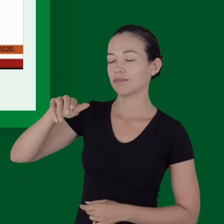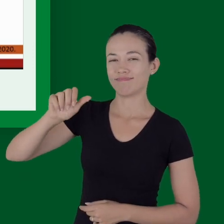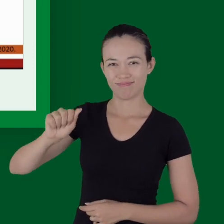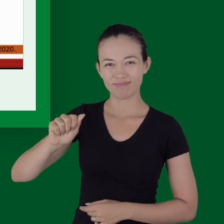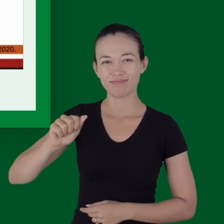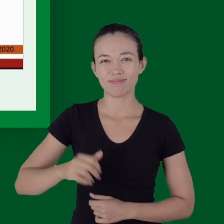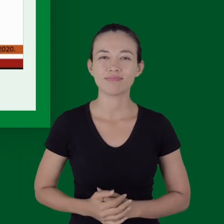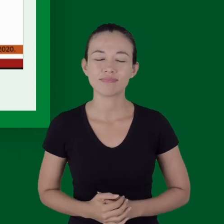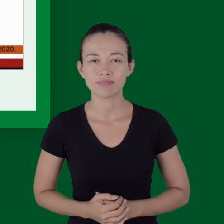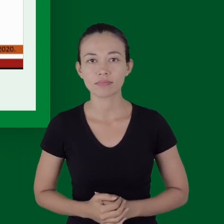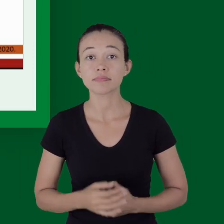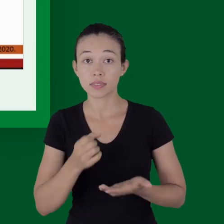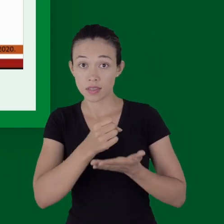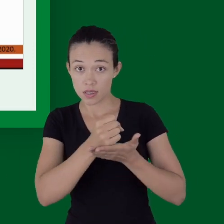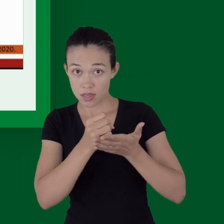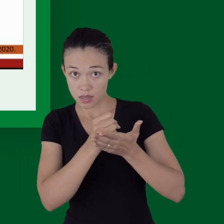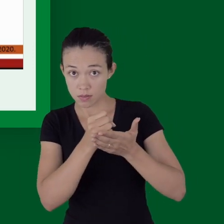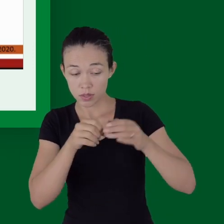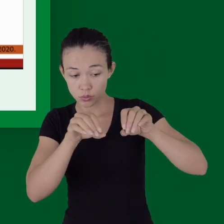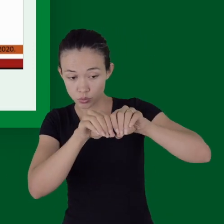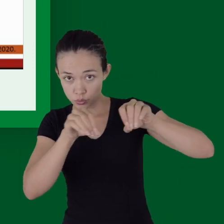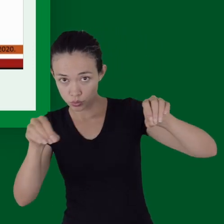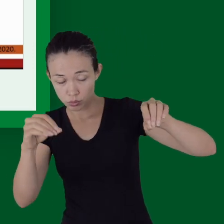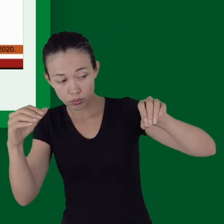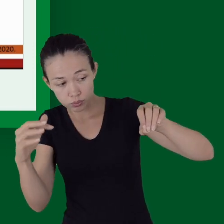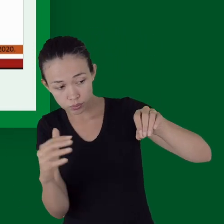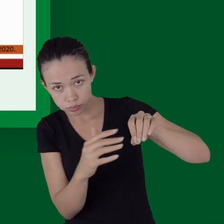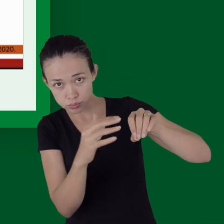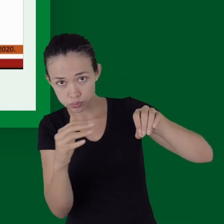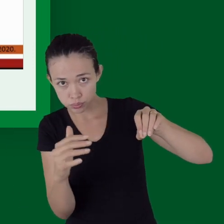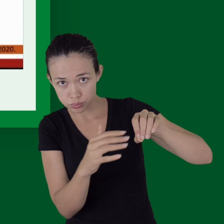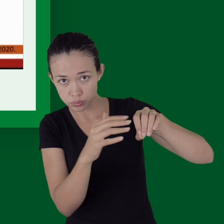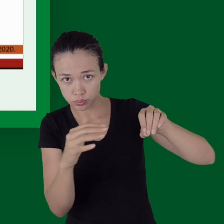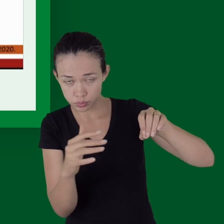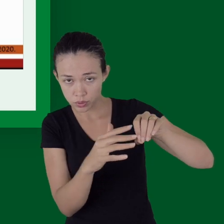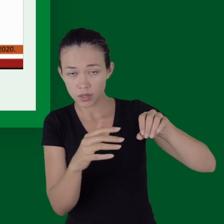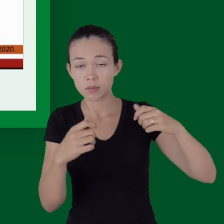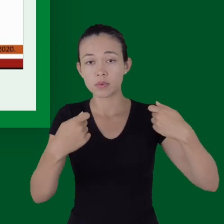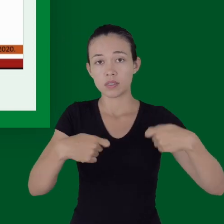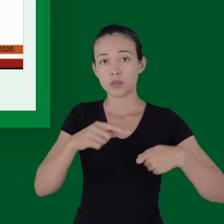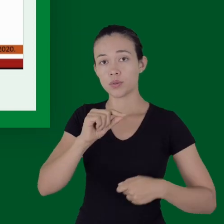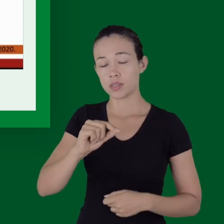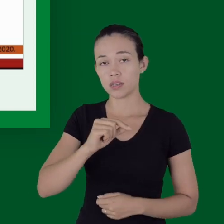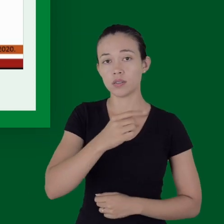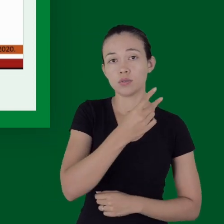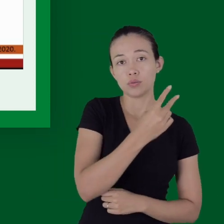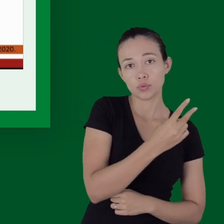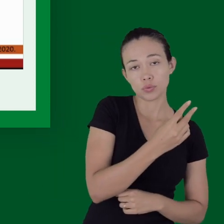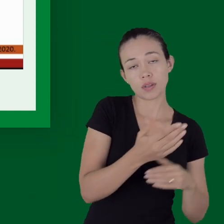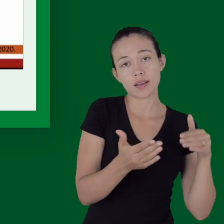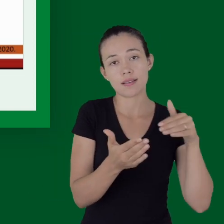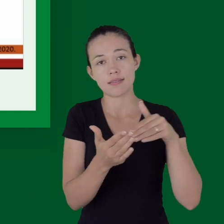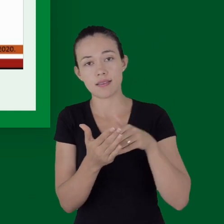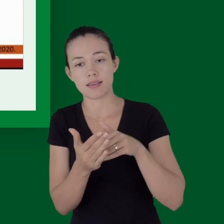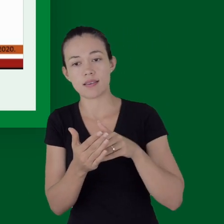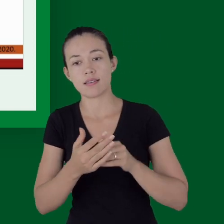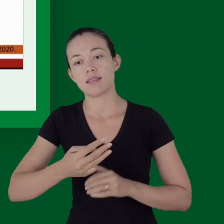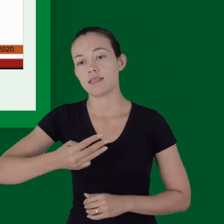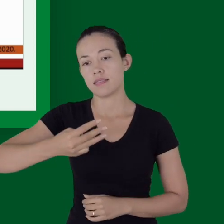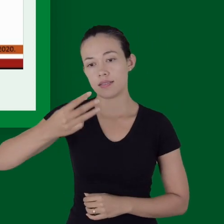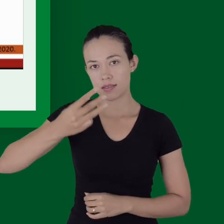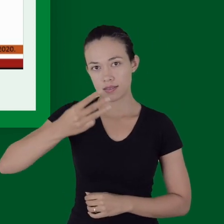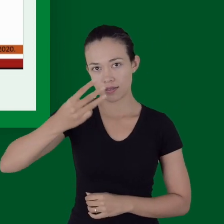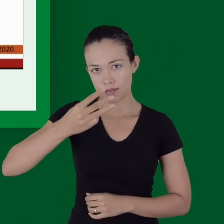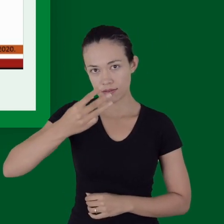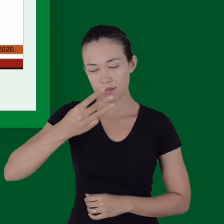A dose das drogas, quando a gente for fazer a droga pelo tubo, a dose tem que ser de 2 a 3 vezes a dose padrão.